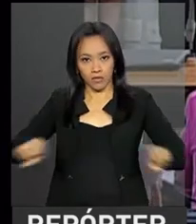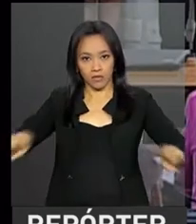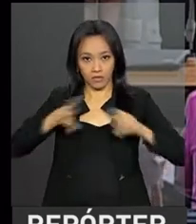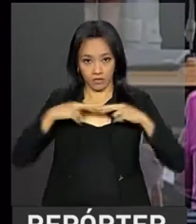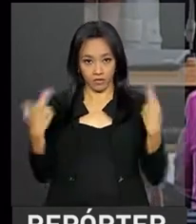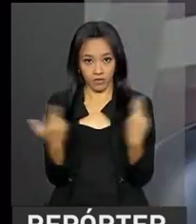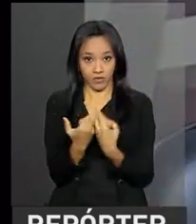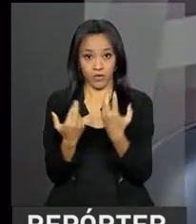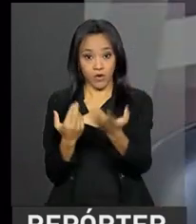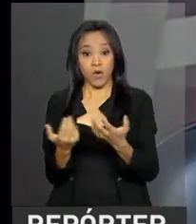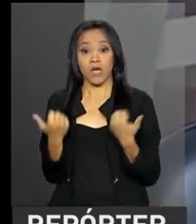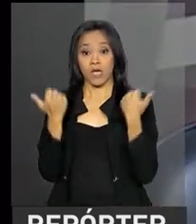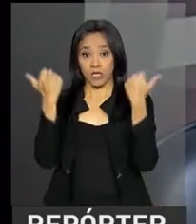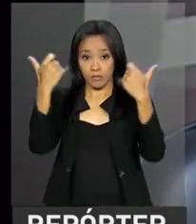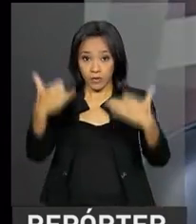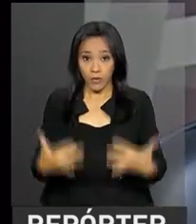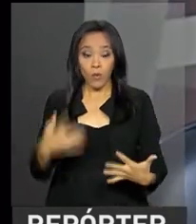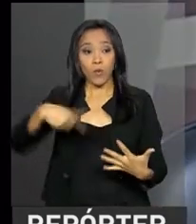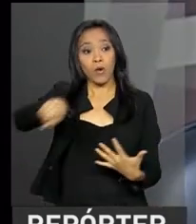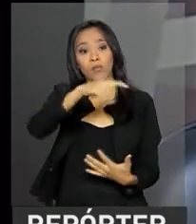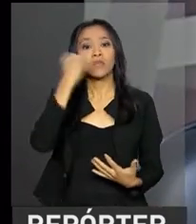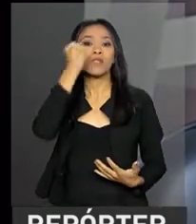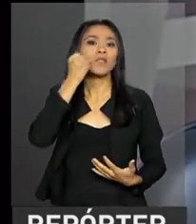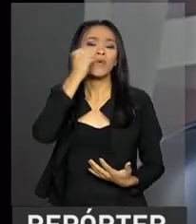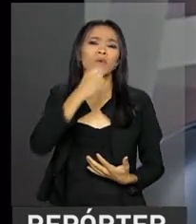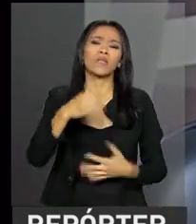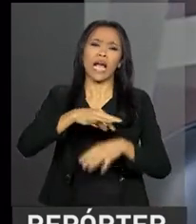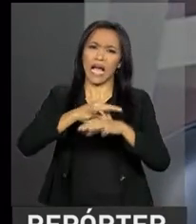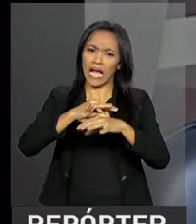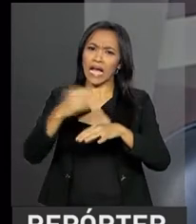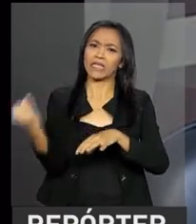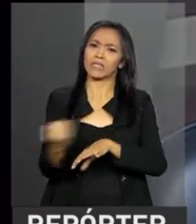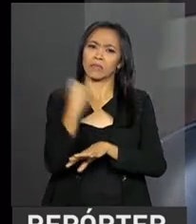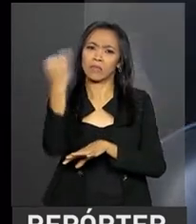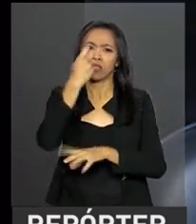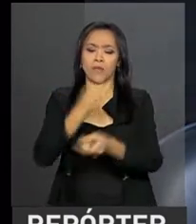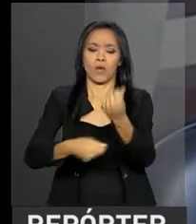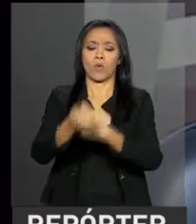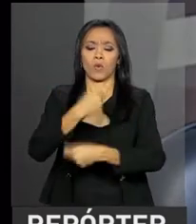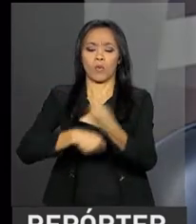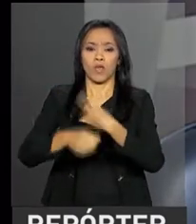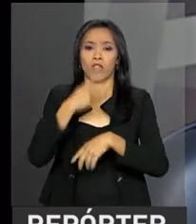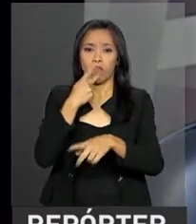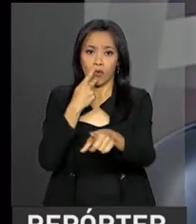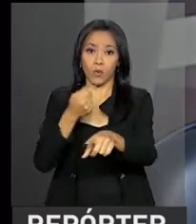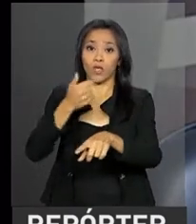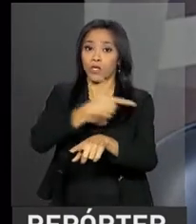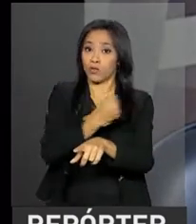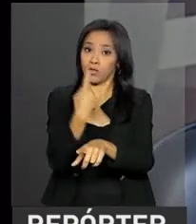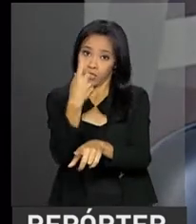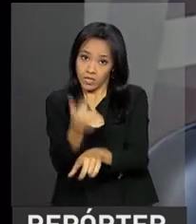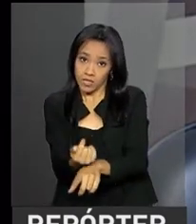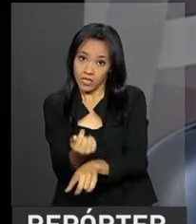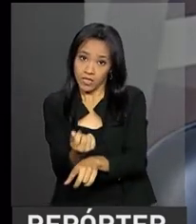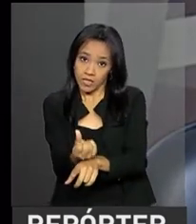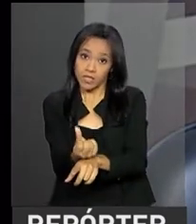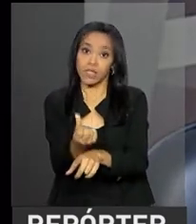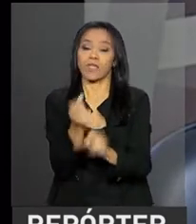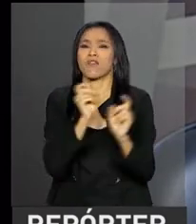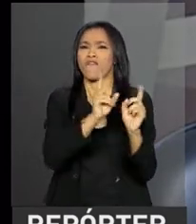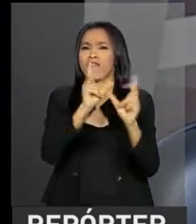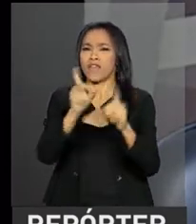aos senadores a importância da carne para a economia. Segundo o ministro, em 2016, as exportações de carne renderam ao